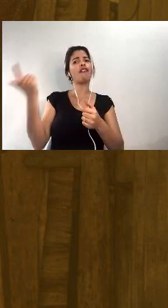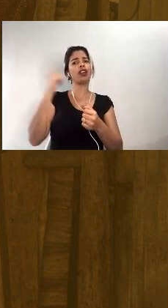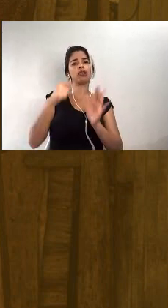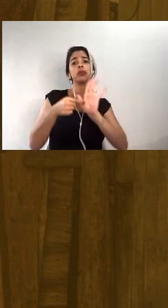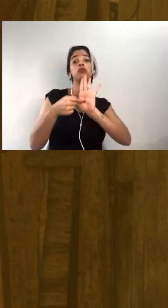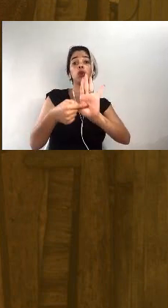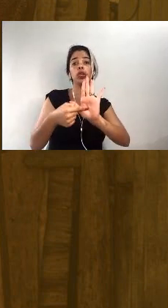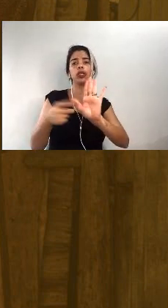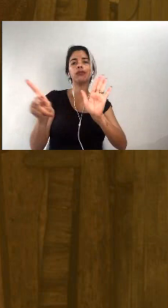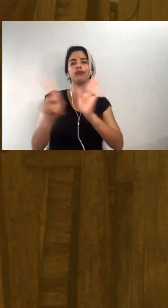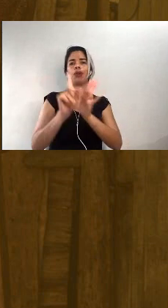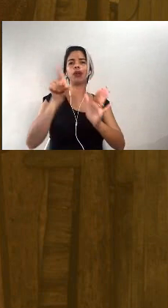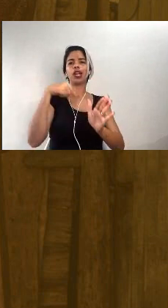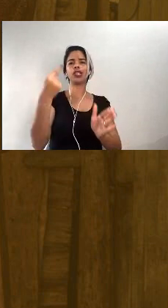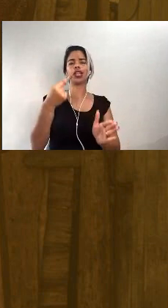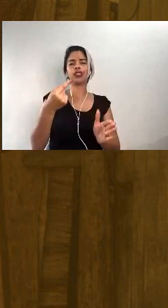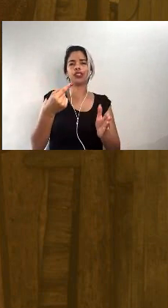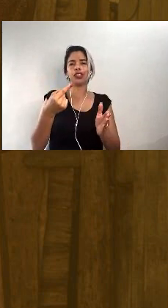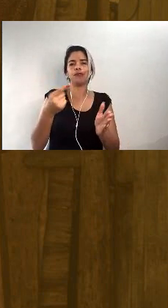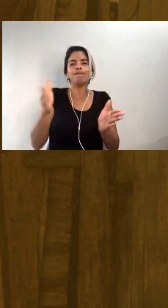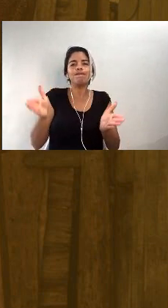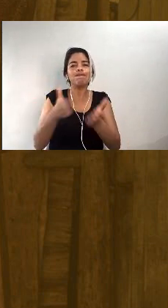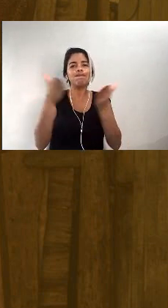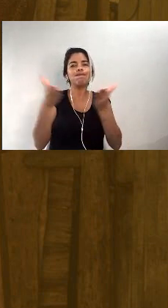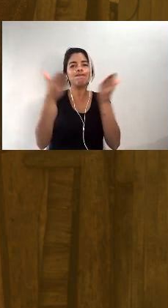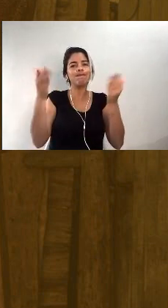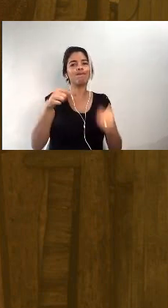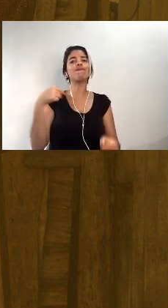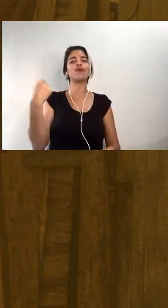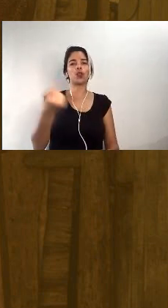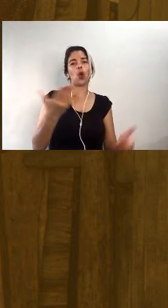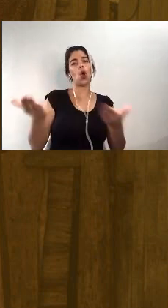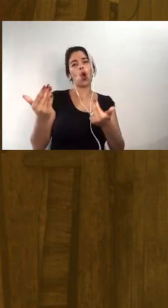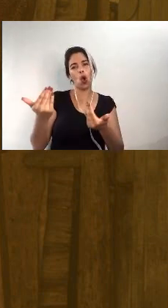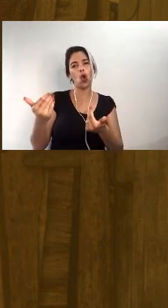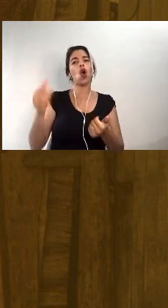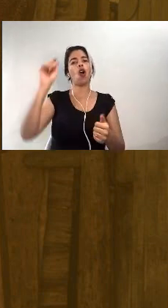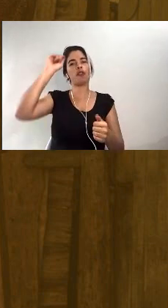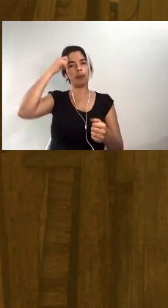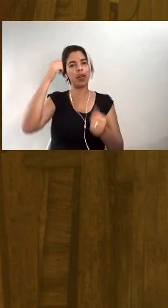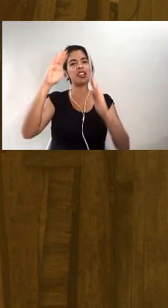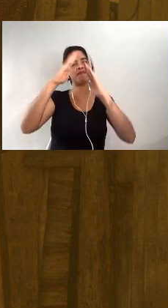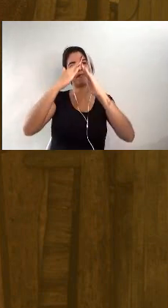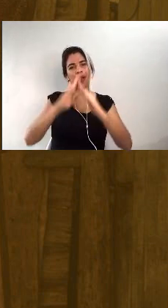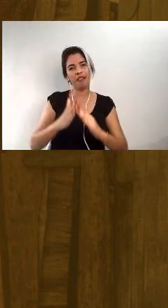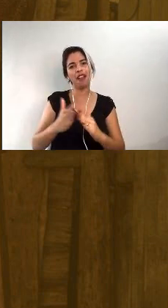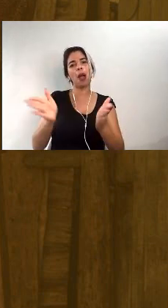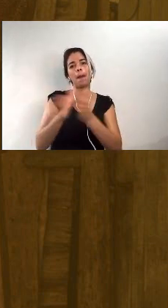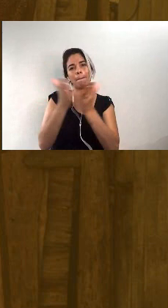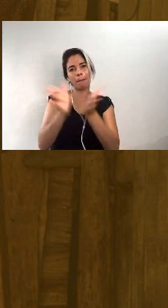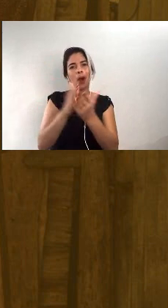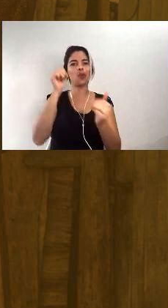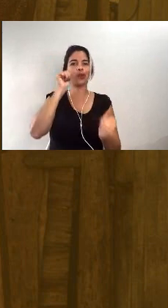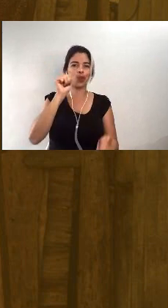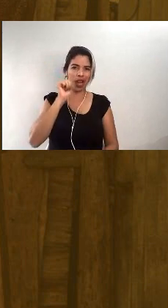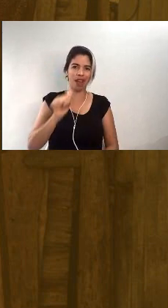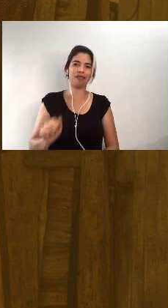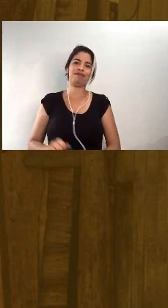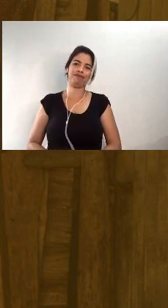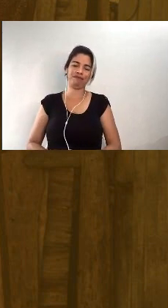se inspirar, né, da juventude negra, favelada, periférica e das mulheres. Por favor, o próximo.